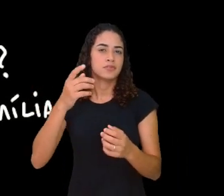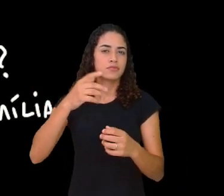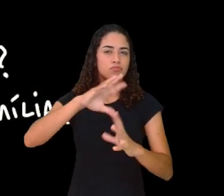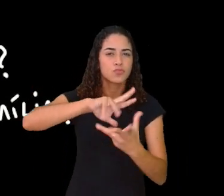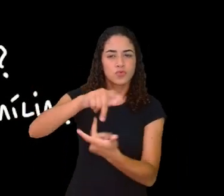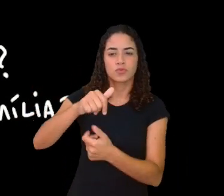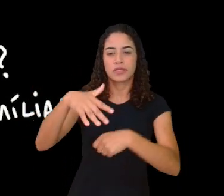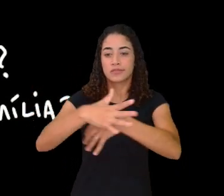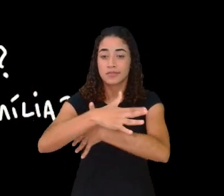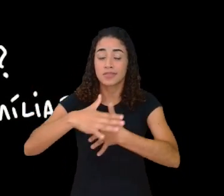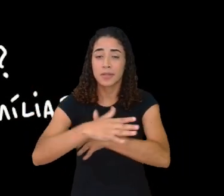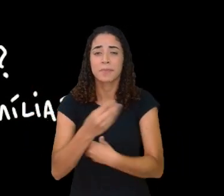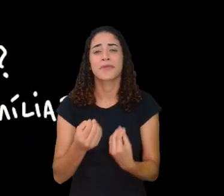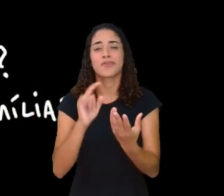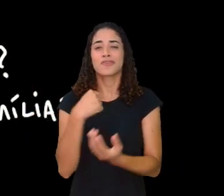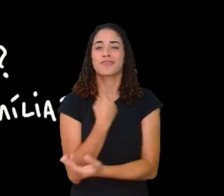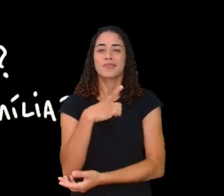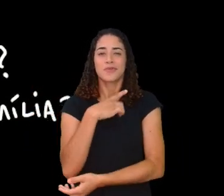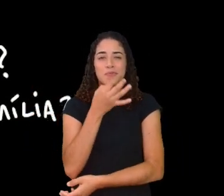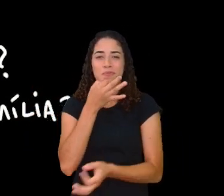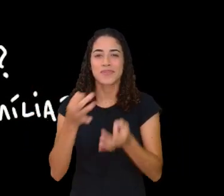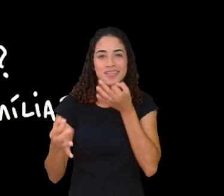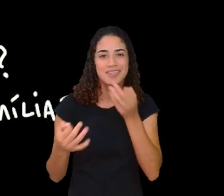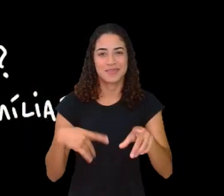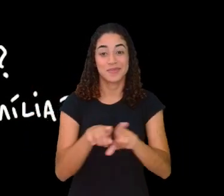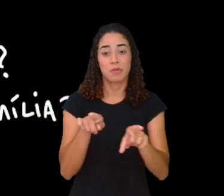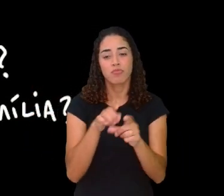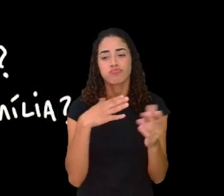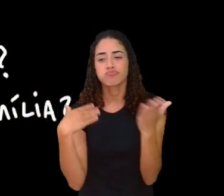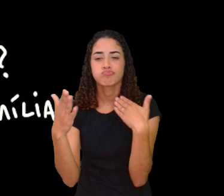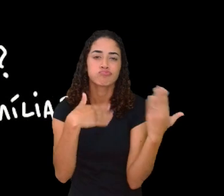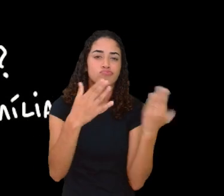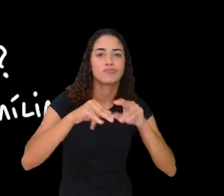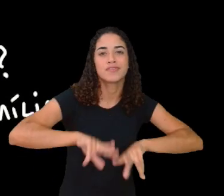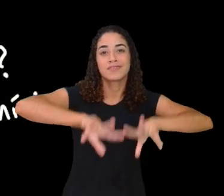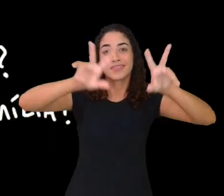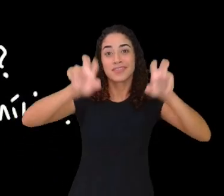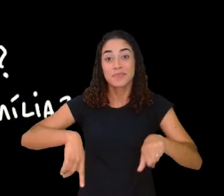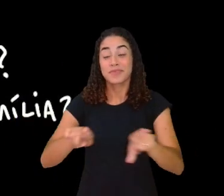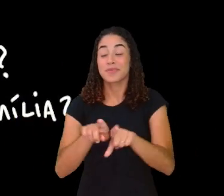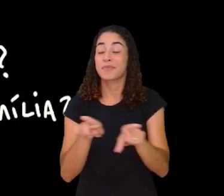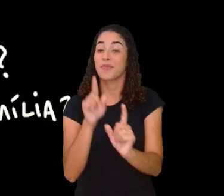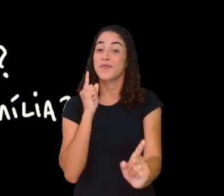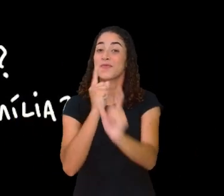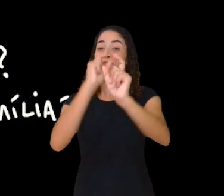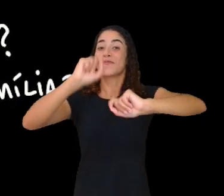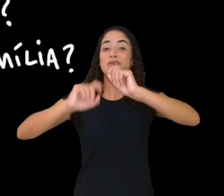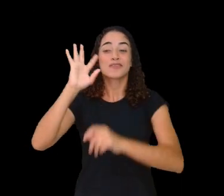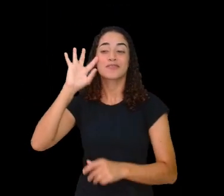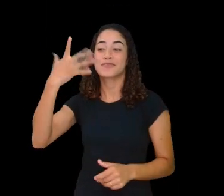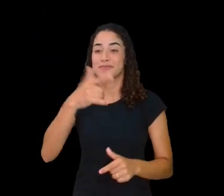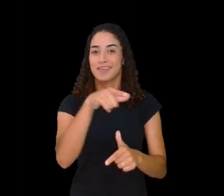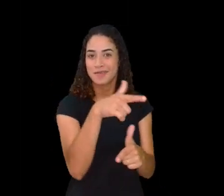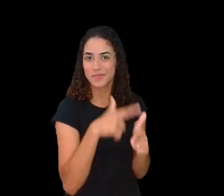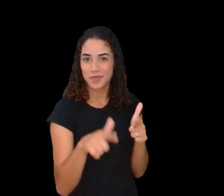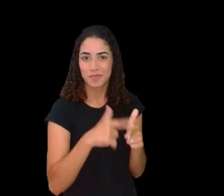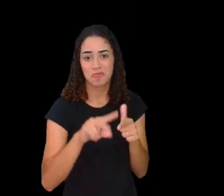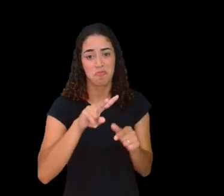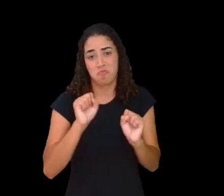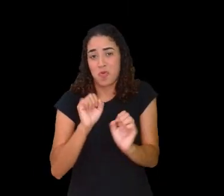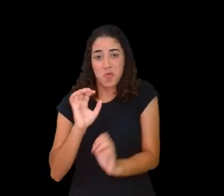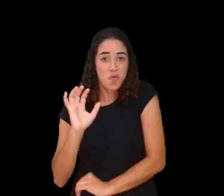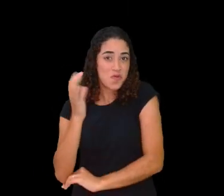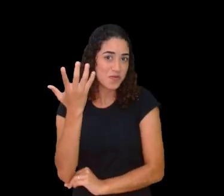opinião sobre aquilo, né? E conseguir conversar sobre aquele assunto ou até mesmo conseguir achar uma solução para um problema que pode estar